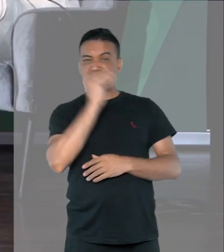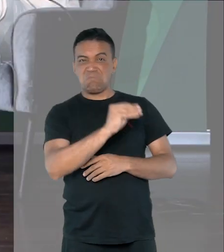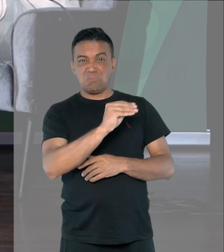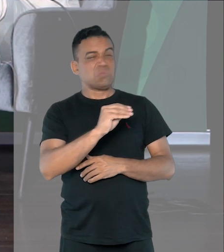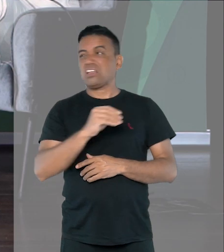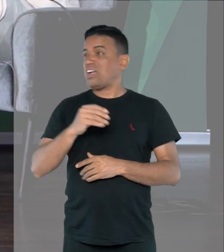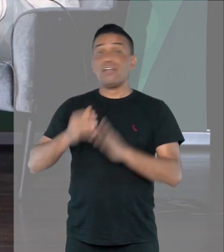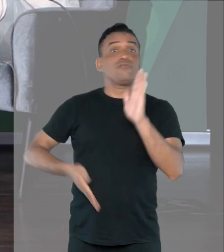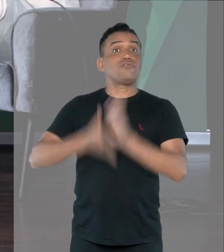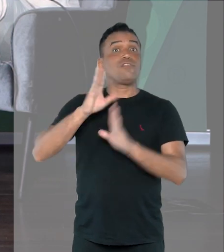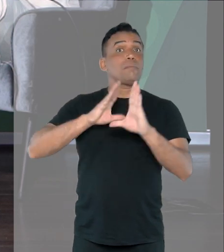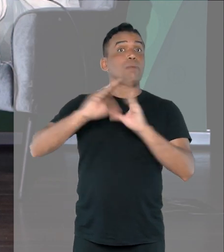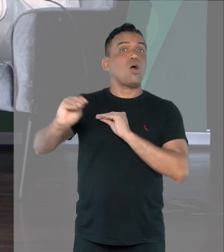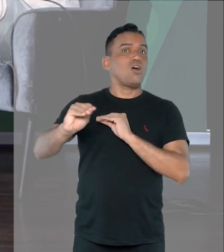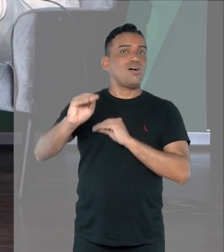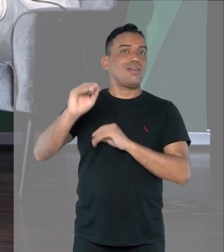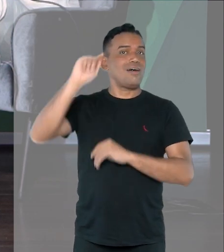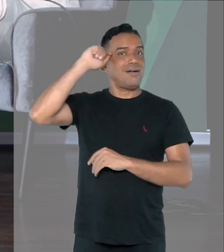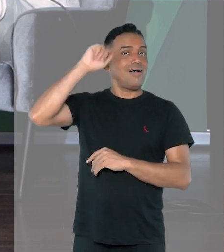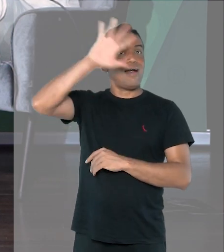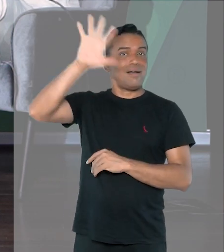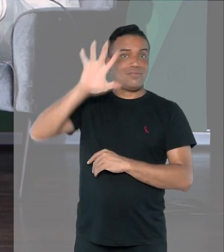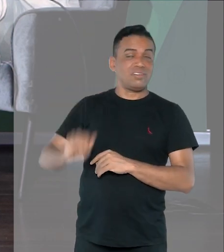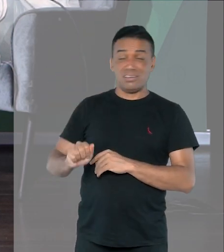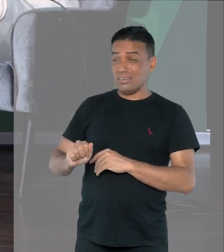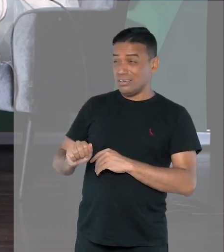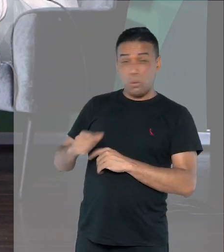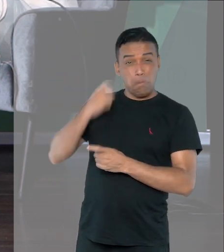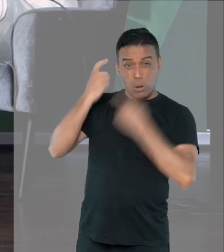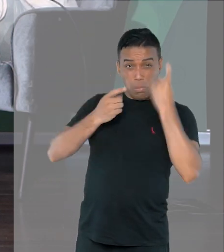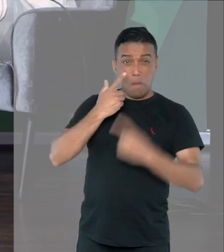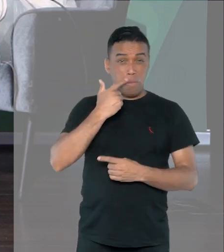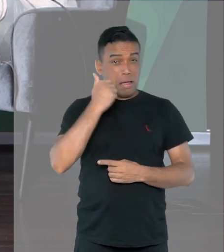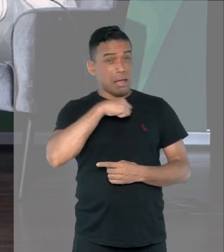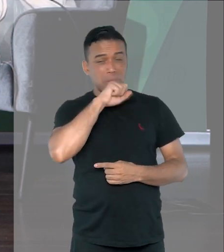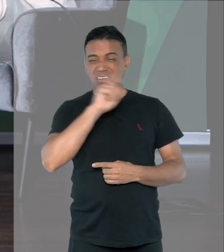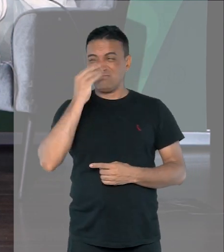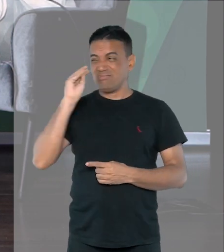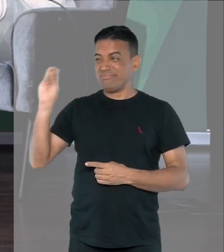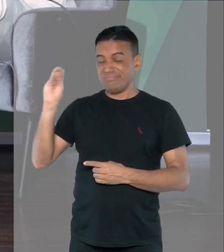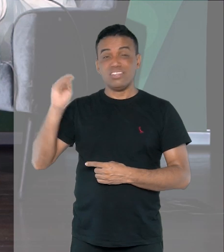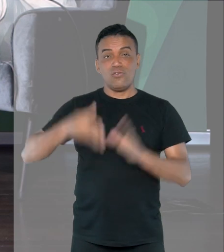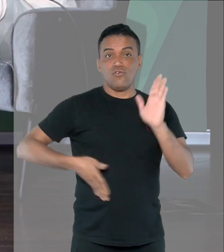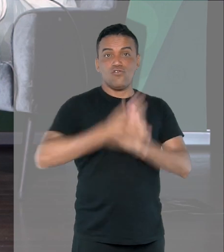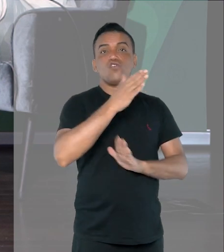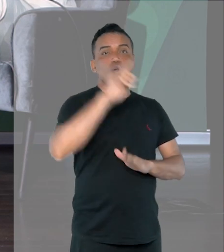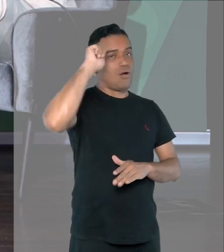ficar aqui discutindo com papai e mamãe, não vou ficar fazendo a vontade de papai e mamãe, eu vou para a África, e depois que vocês entubarem a minha